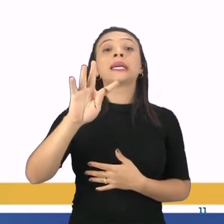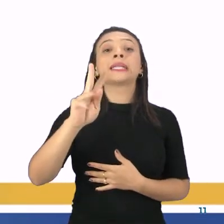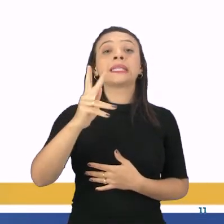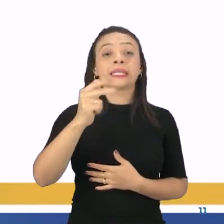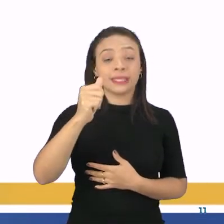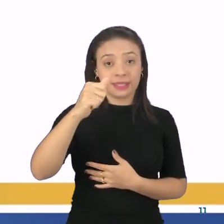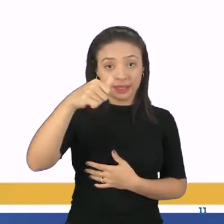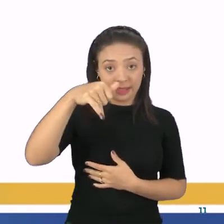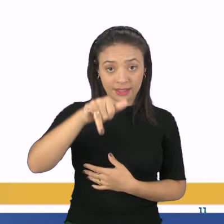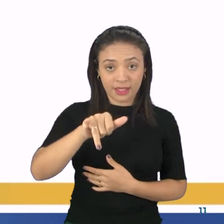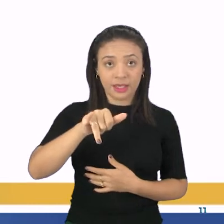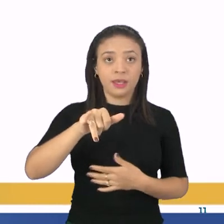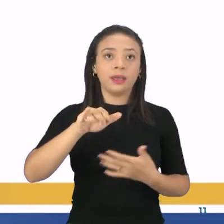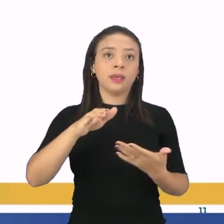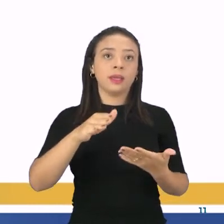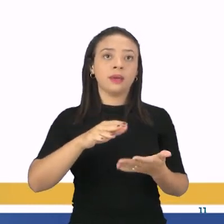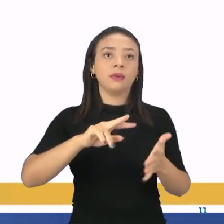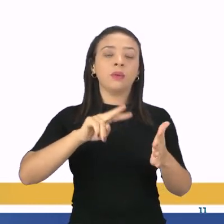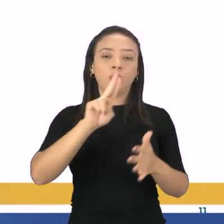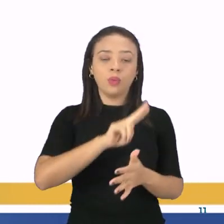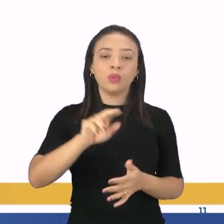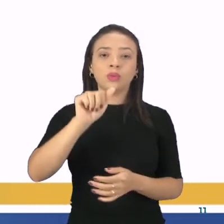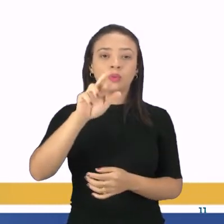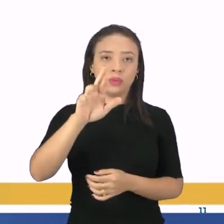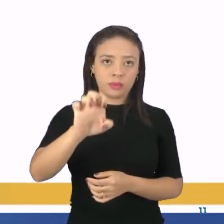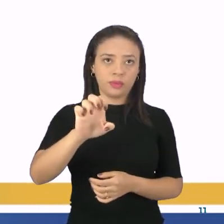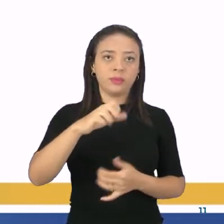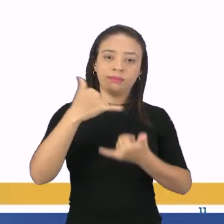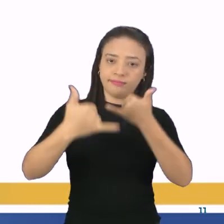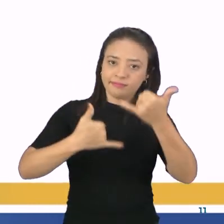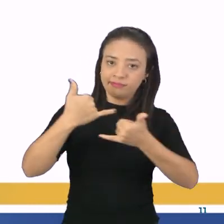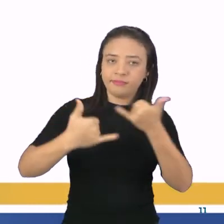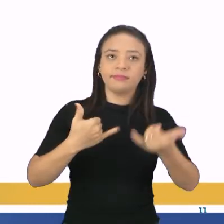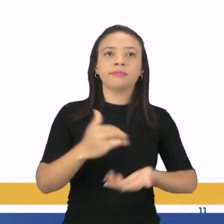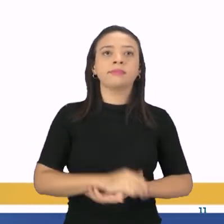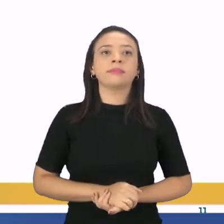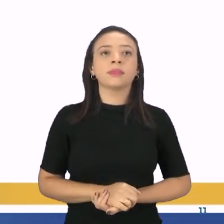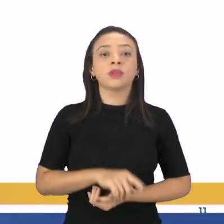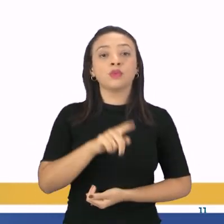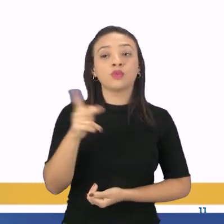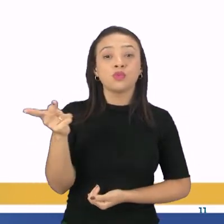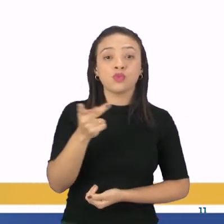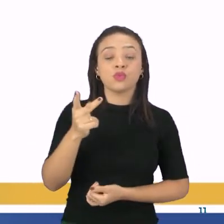a gente usa o are. Então, Erica and Lucas are playing. Erica e